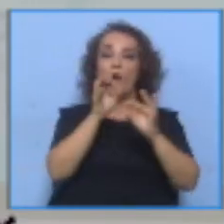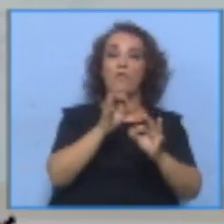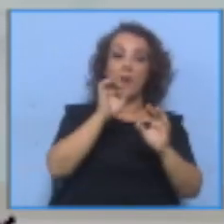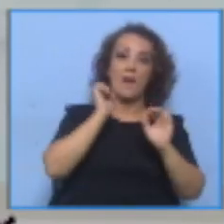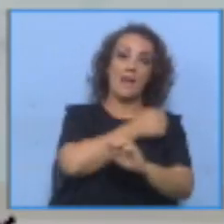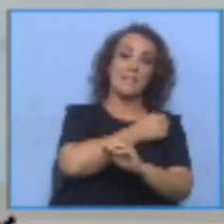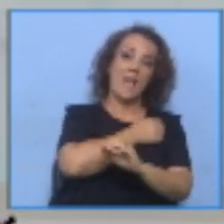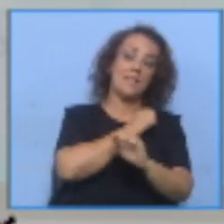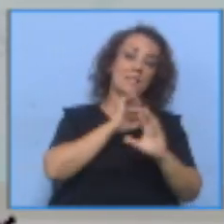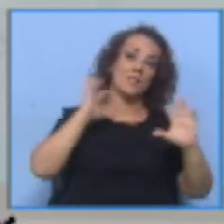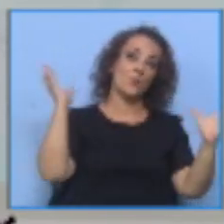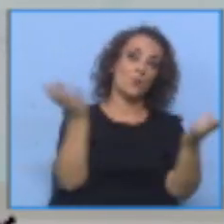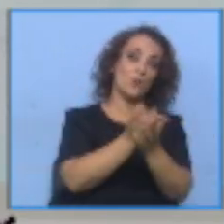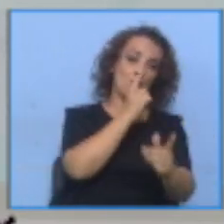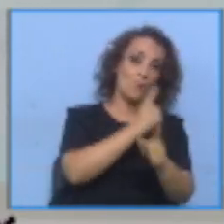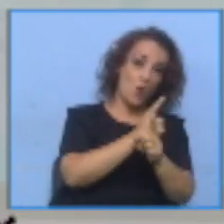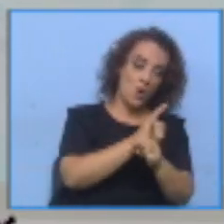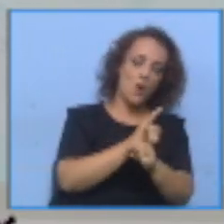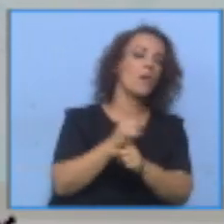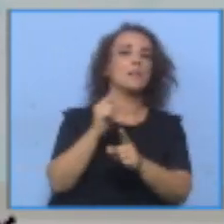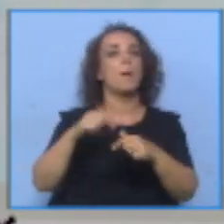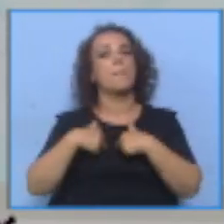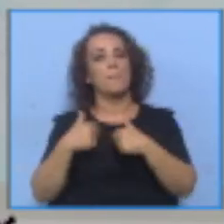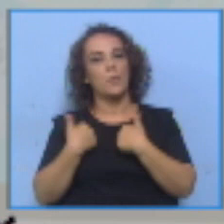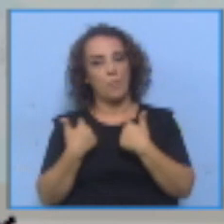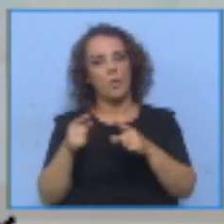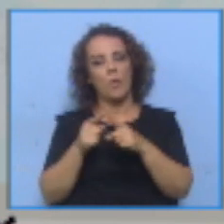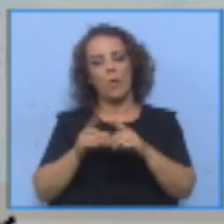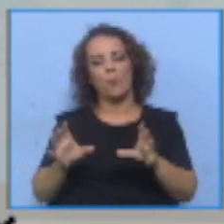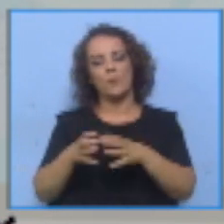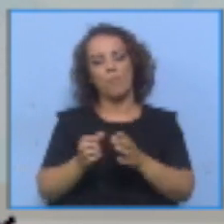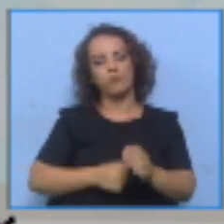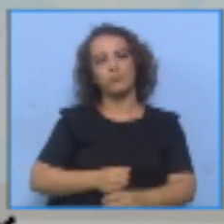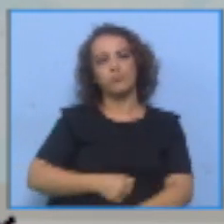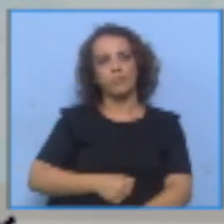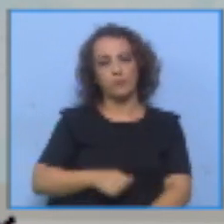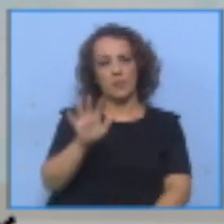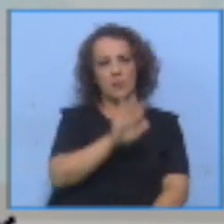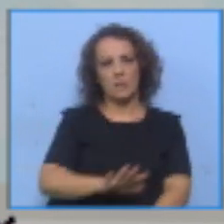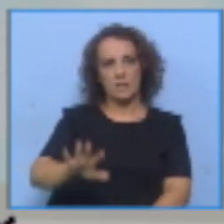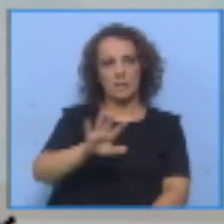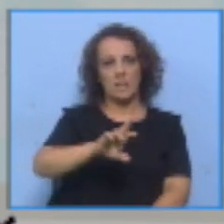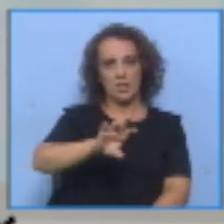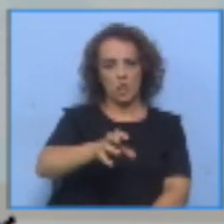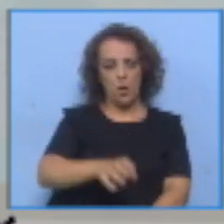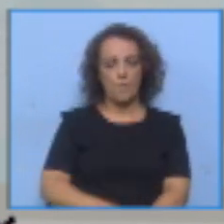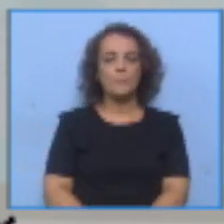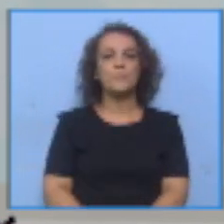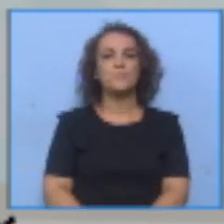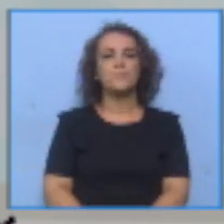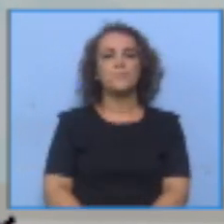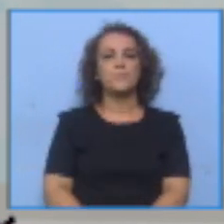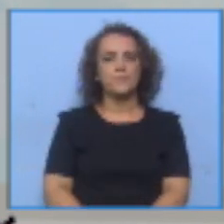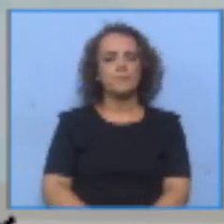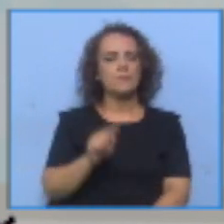própria casa, não é? Também a própria casa, não digo a comunidade eclesial, o catolicismo naquela região. Aí a